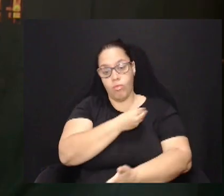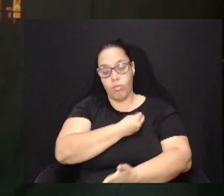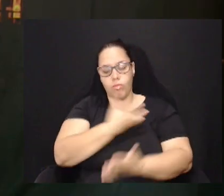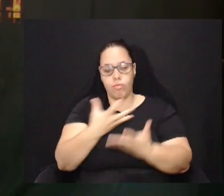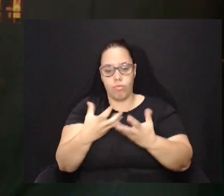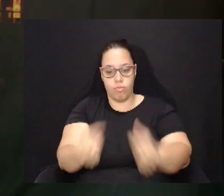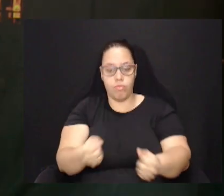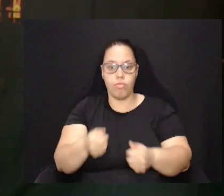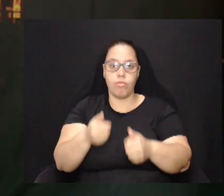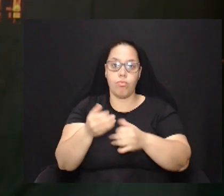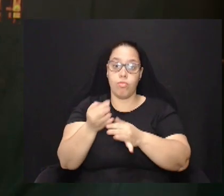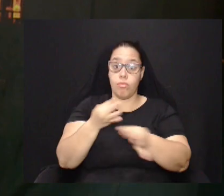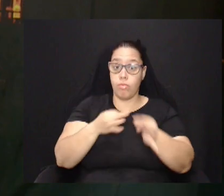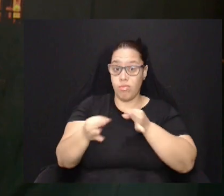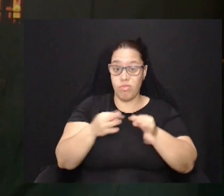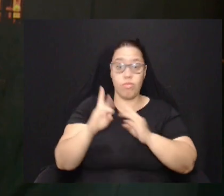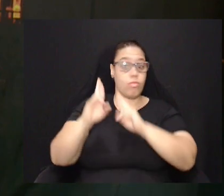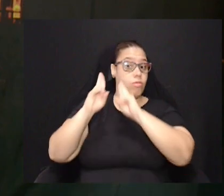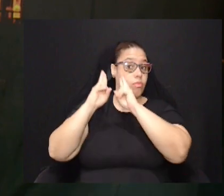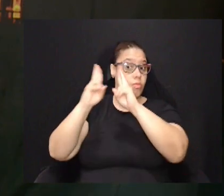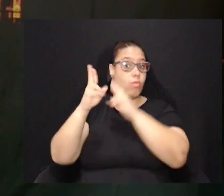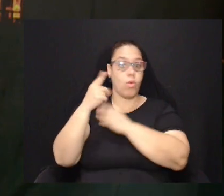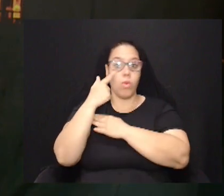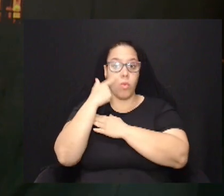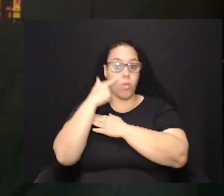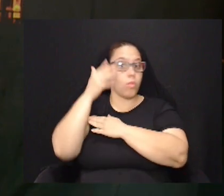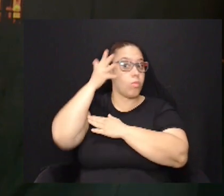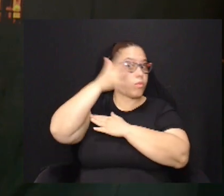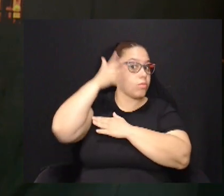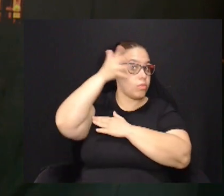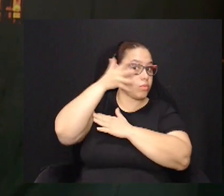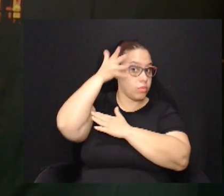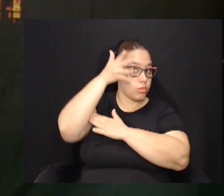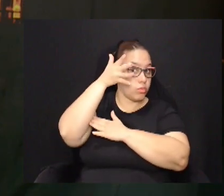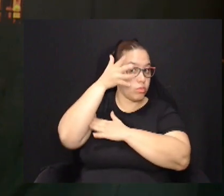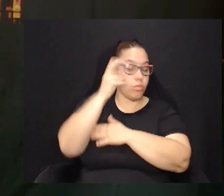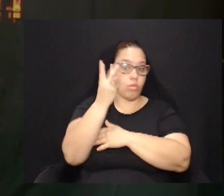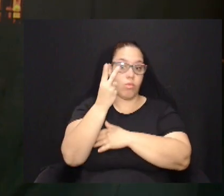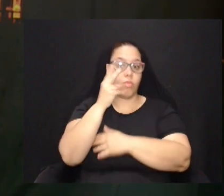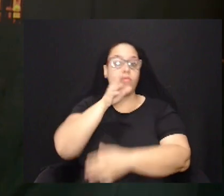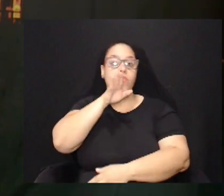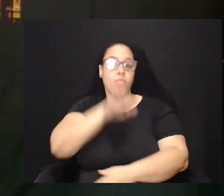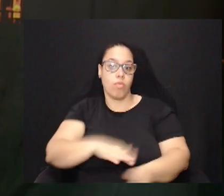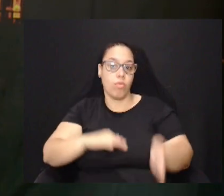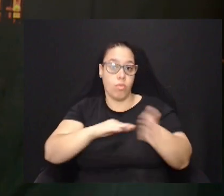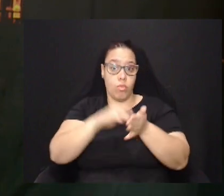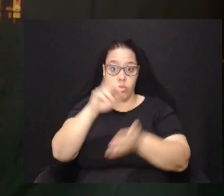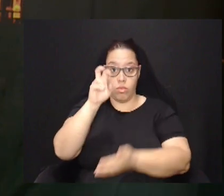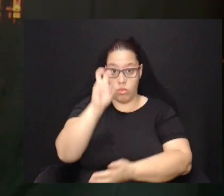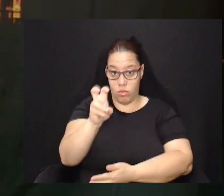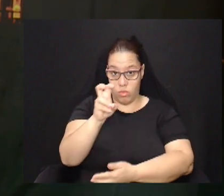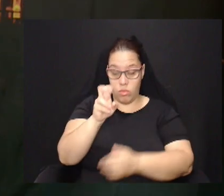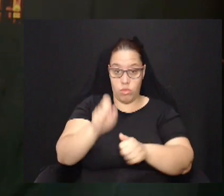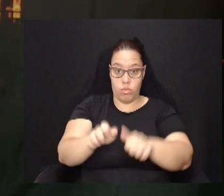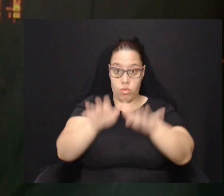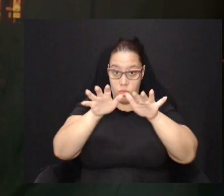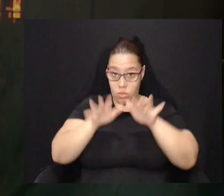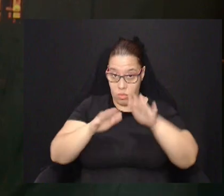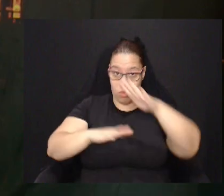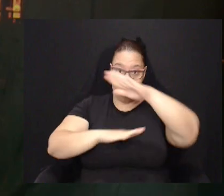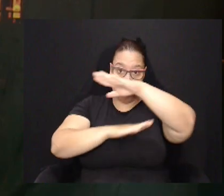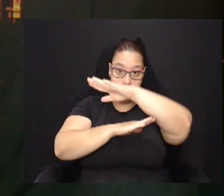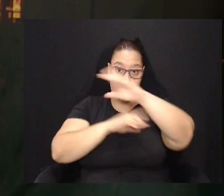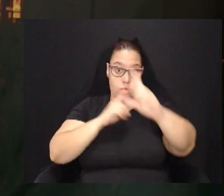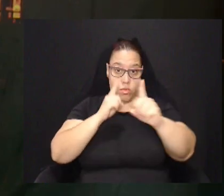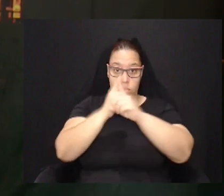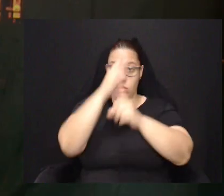tratamento e esperança. Olha, essa palestra será realizada das 14h às 5h, no plenário da Câmara. O encontro é